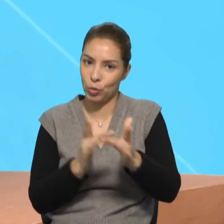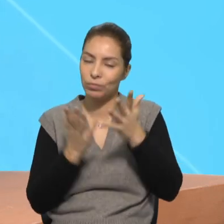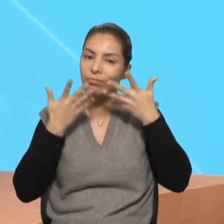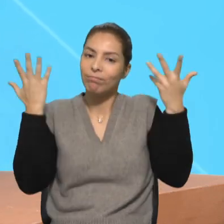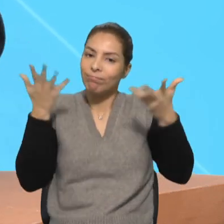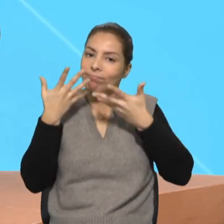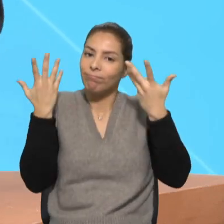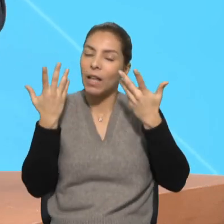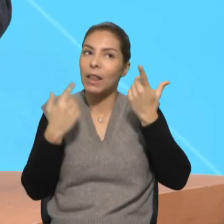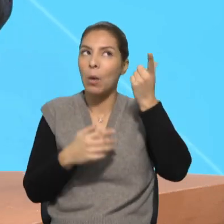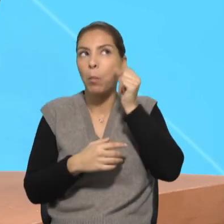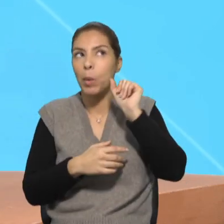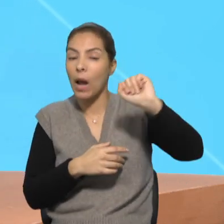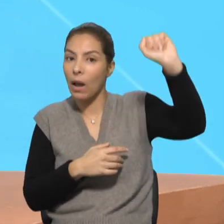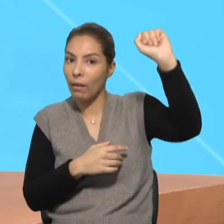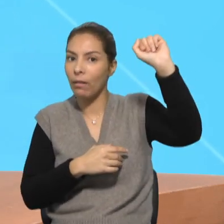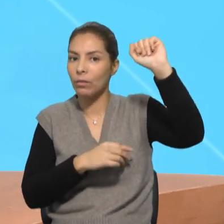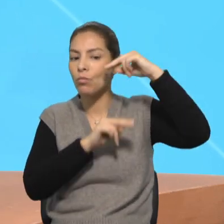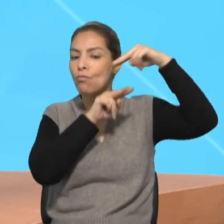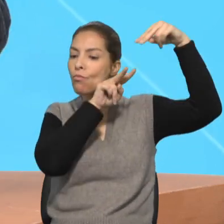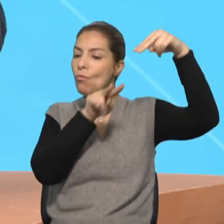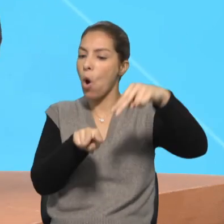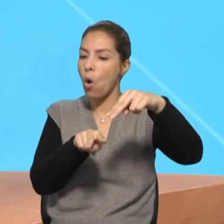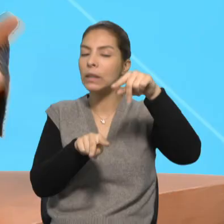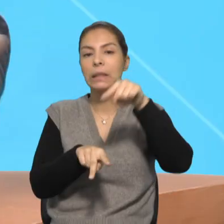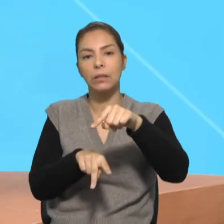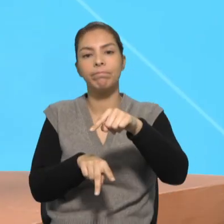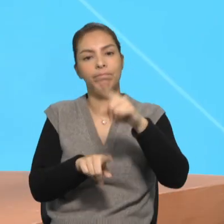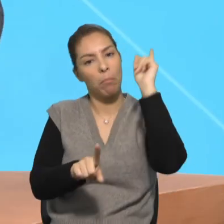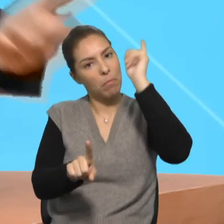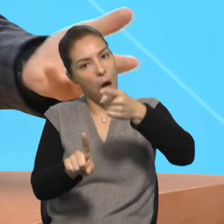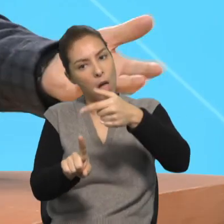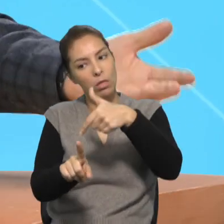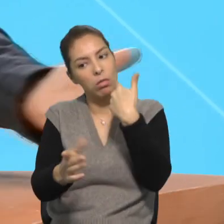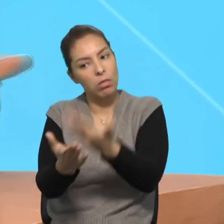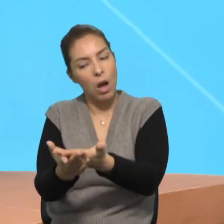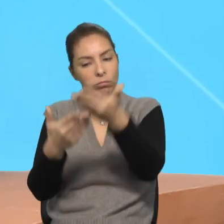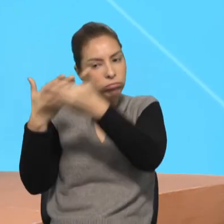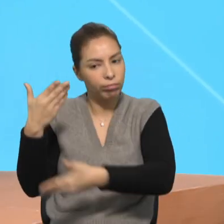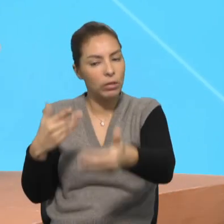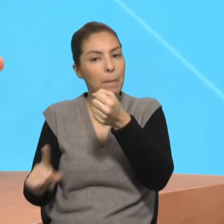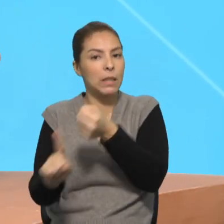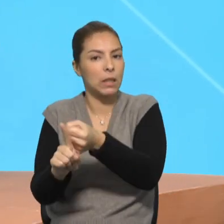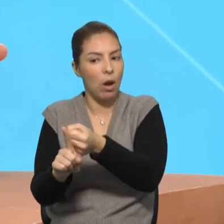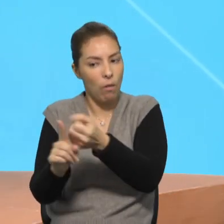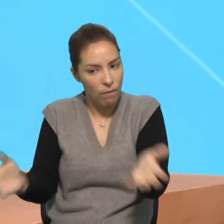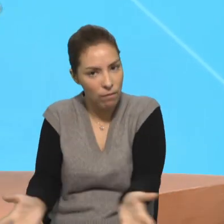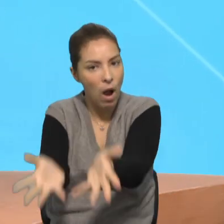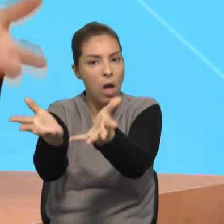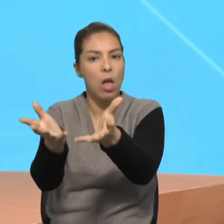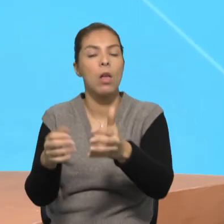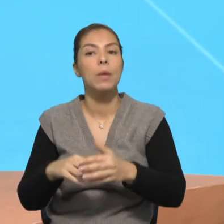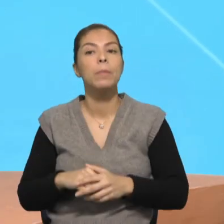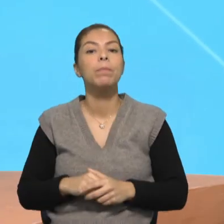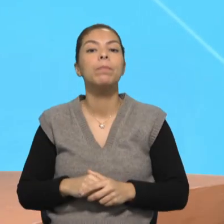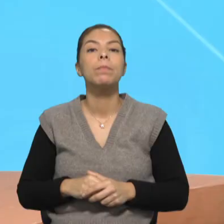testemunho do Pai que lhe dá autoridade para este novo recomeço, para esta nova missão. Portanto, há aqui uma